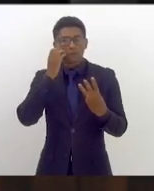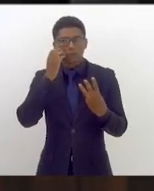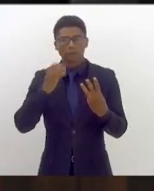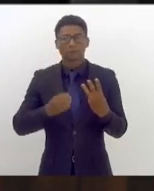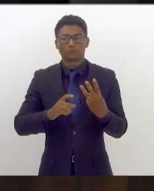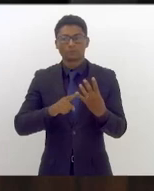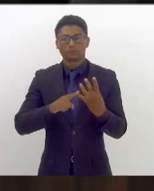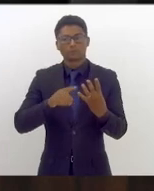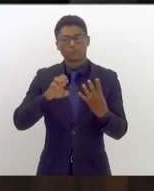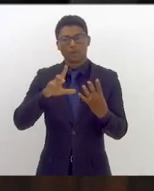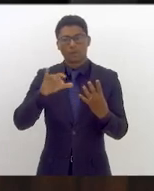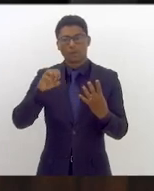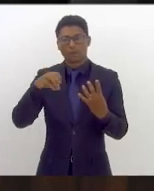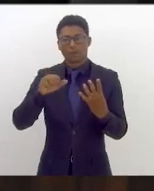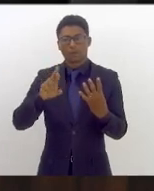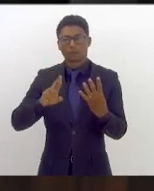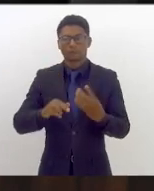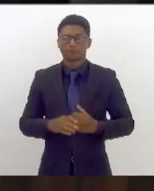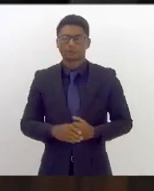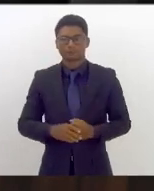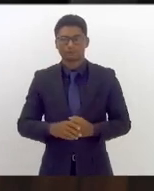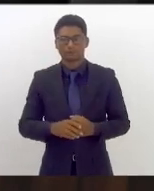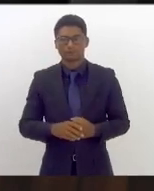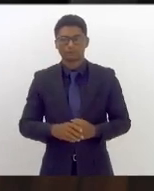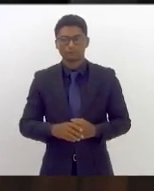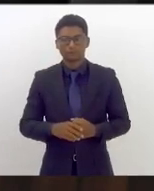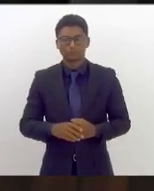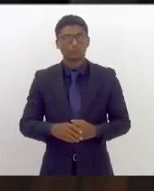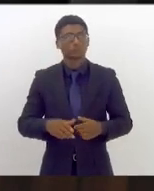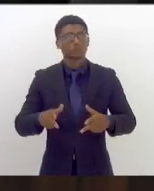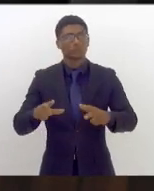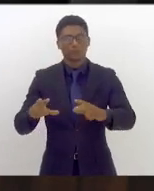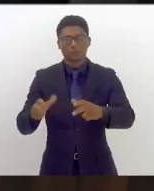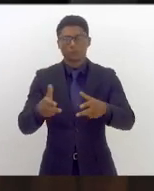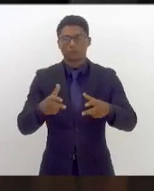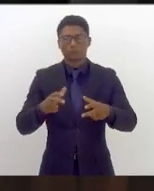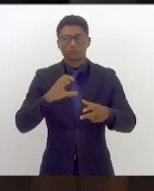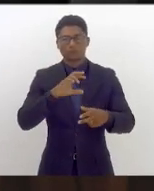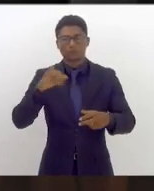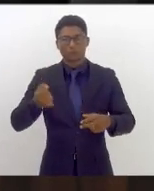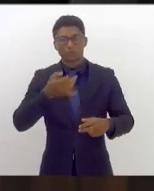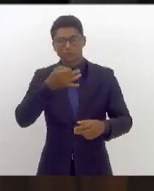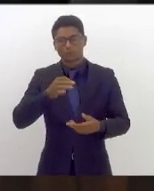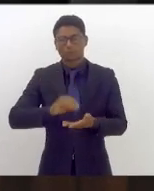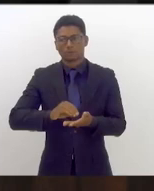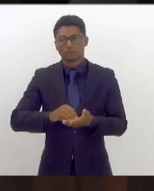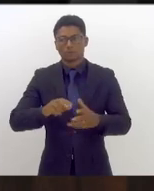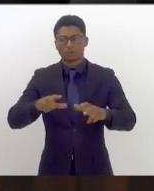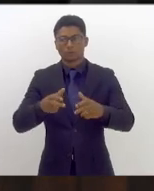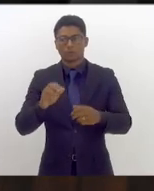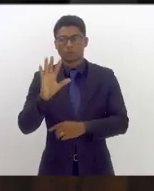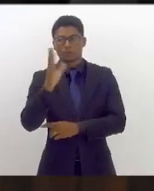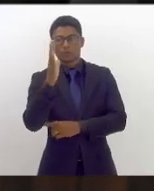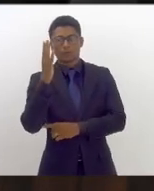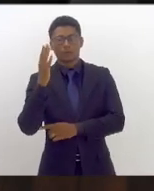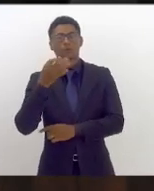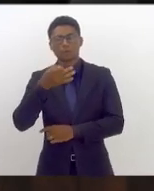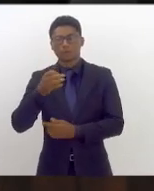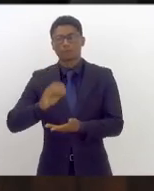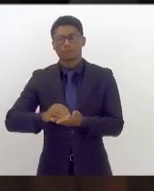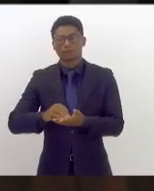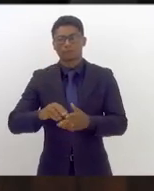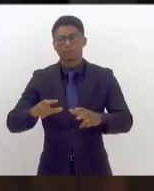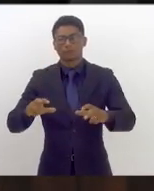Machado e Eleomar Coelho vendendo de pareceres das comissões condição Justiça defesa do meio ambiente saneamento